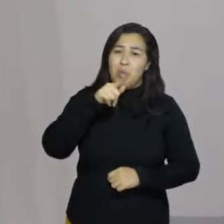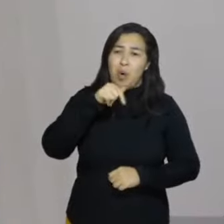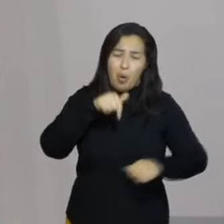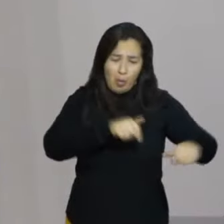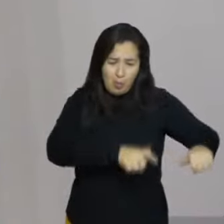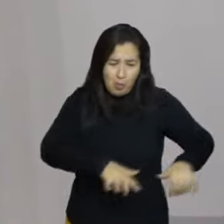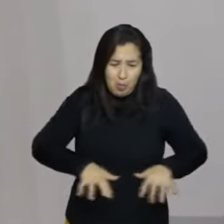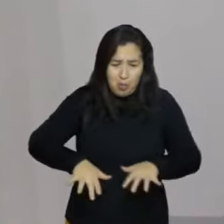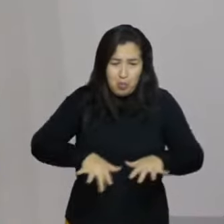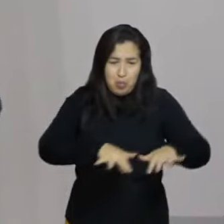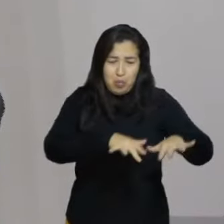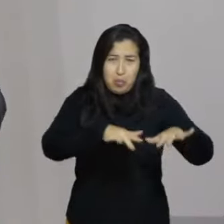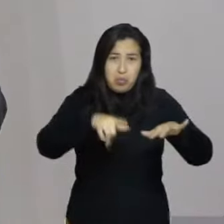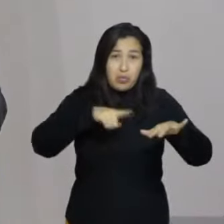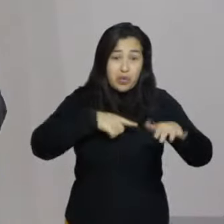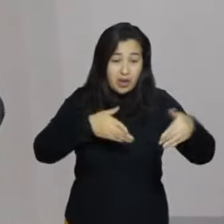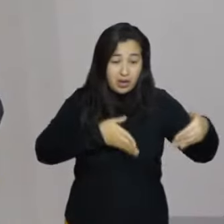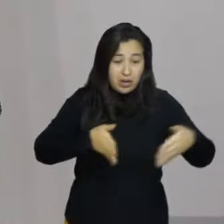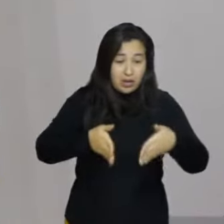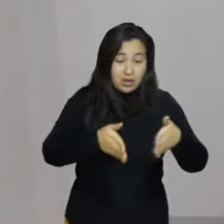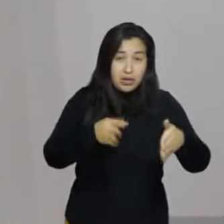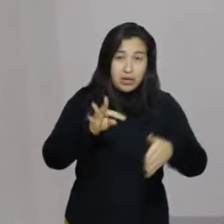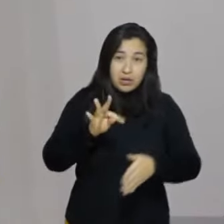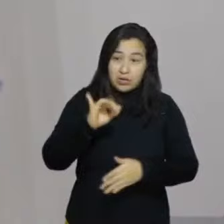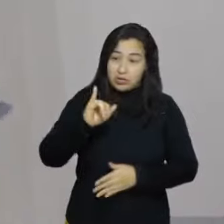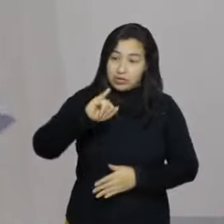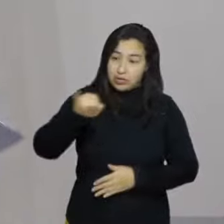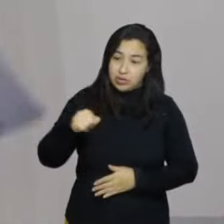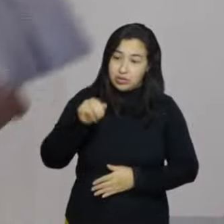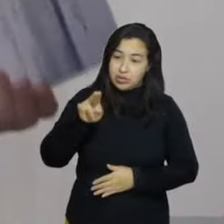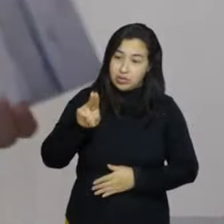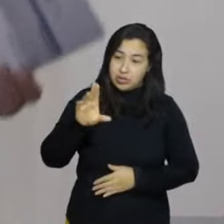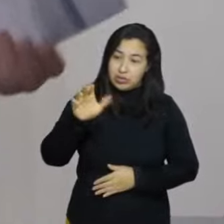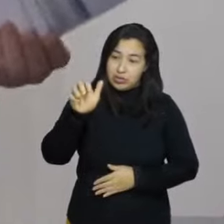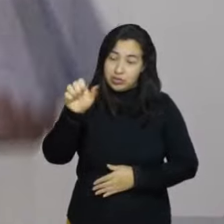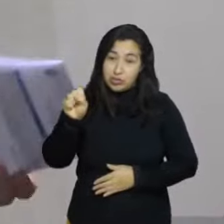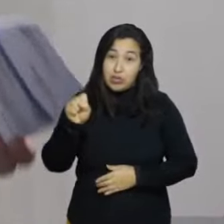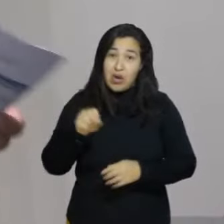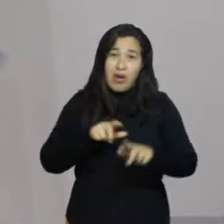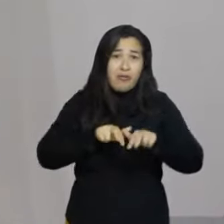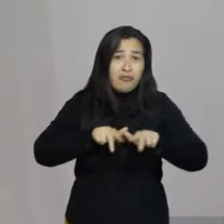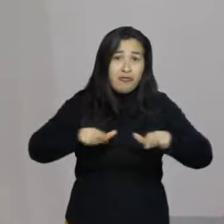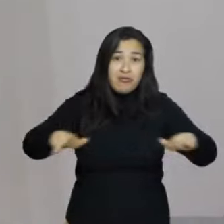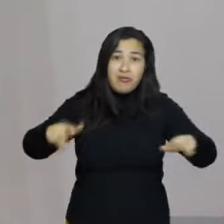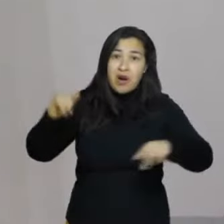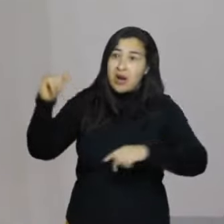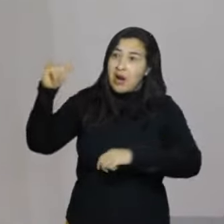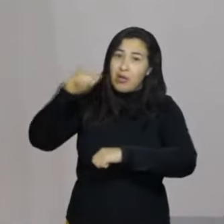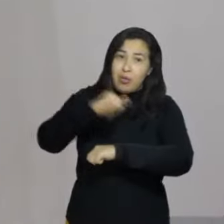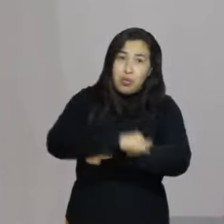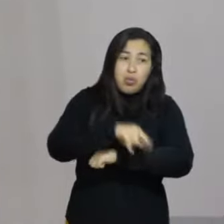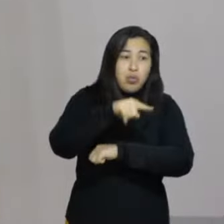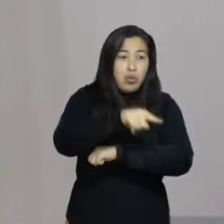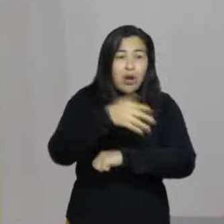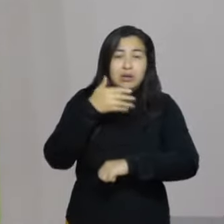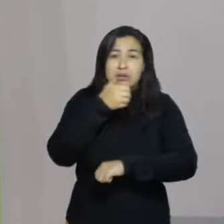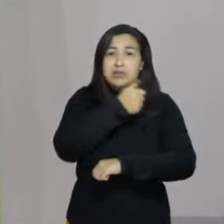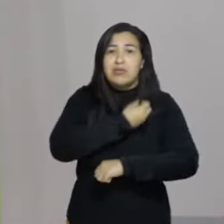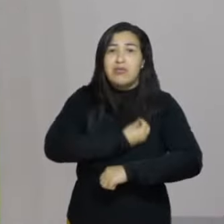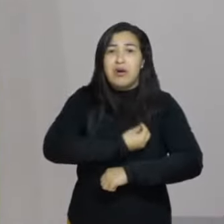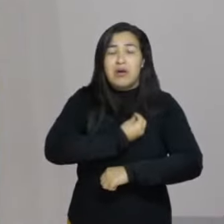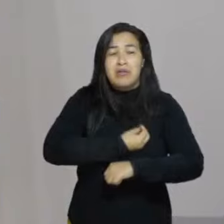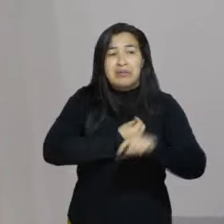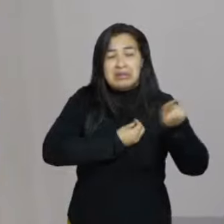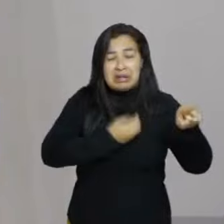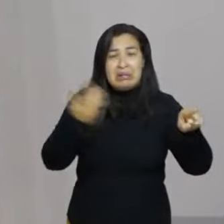nosso Vale do Rio Tijuca, São João Batista, Nova Trento, Canelinha, e várias aeronaves também aportaram lá, salvando vidas naquela grande